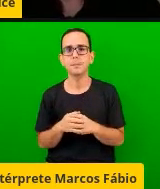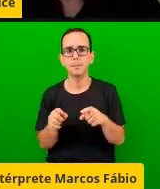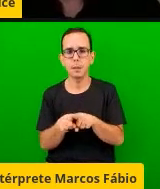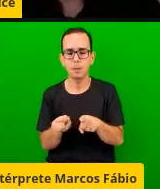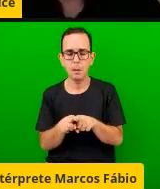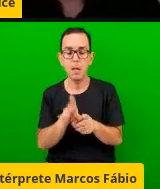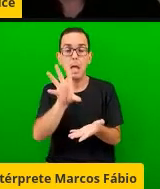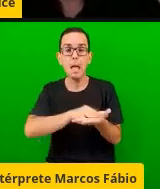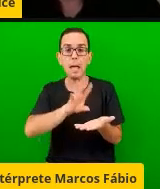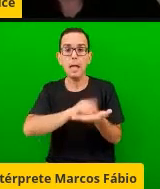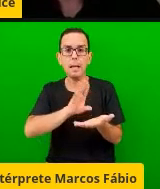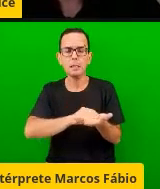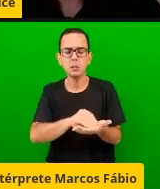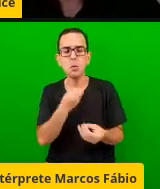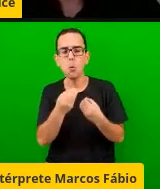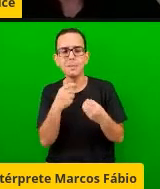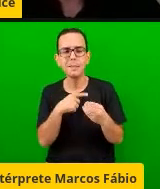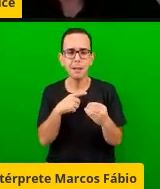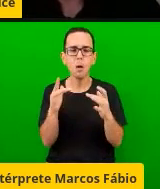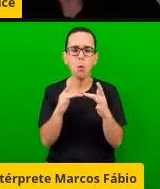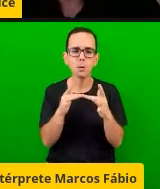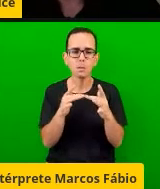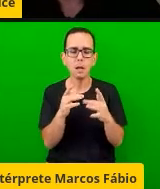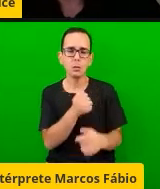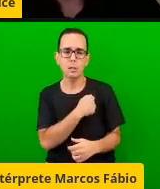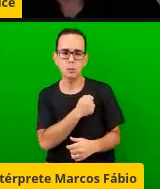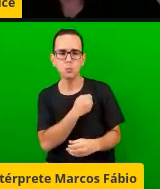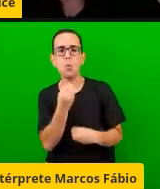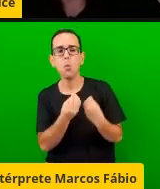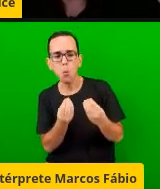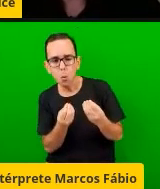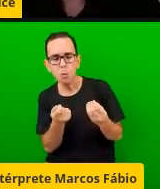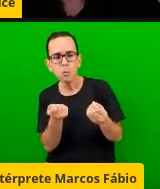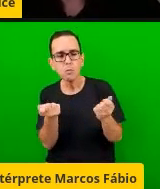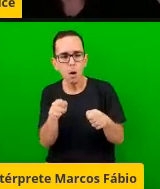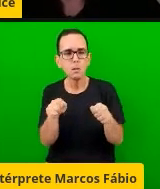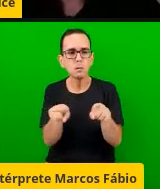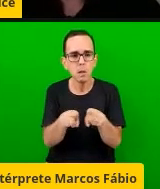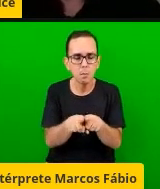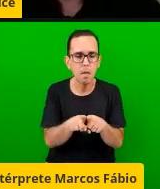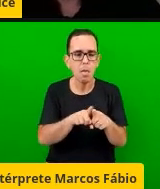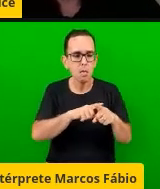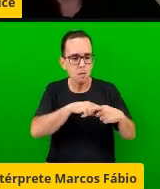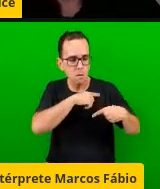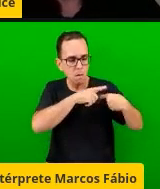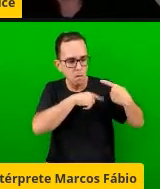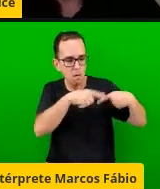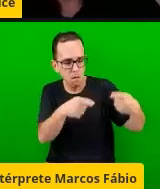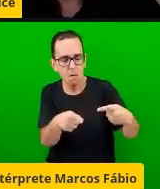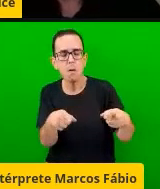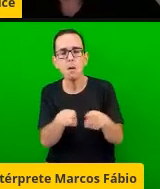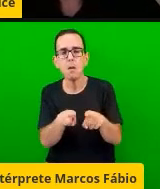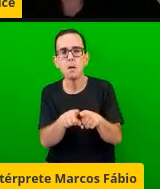registrem como vocês entram em contato com os alunos, como vocês estão desenvolvendo o trabalho de vocês nesse processo todo, e avisem a